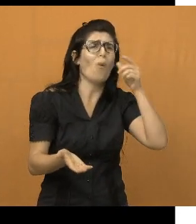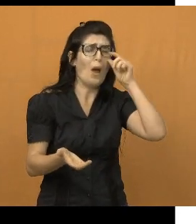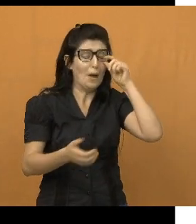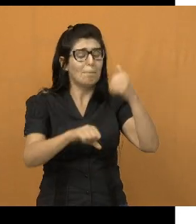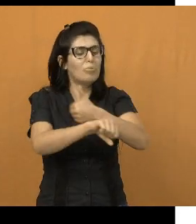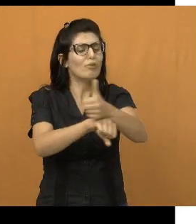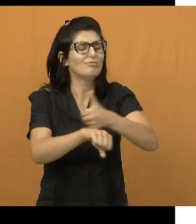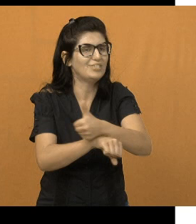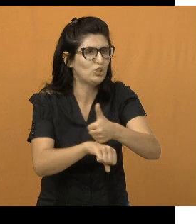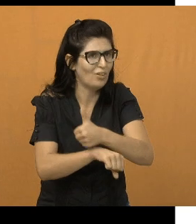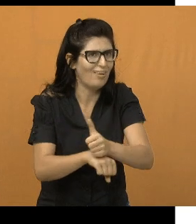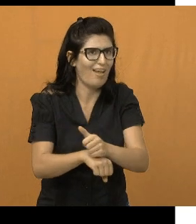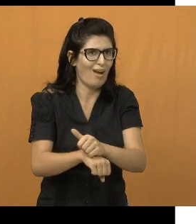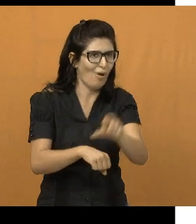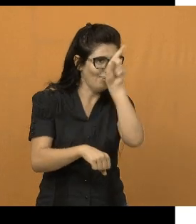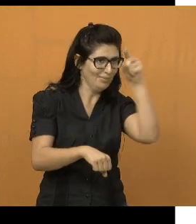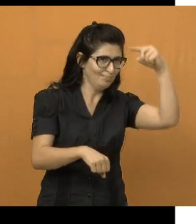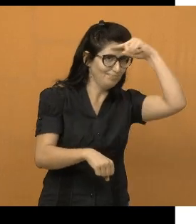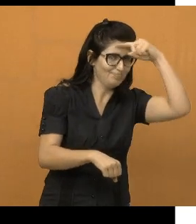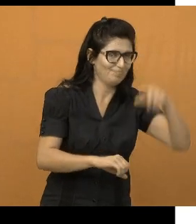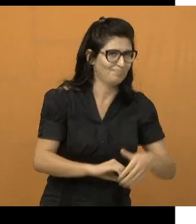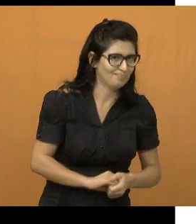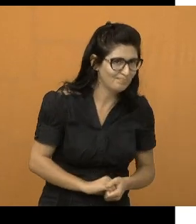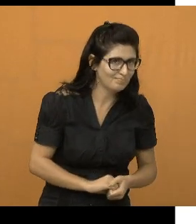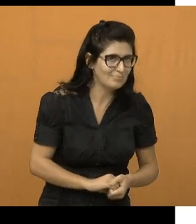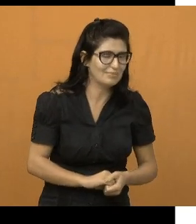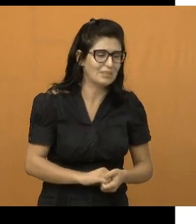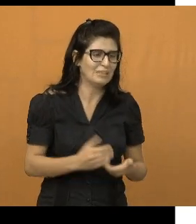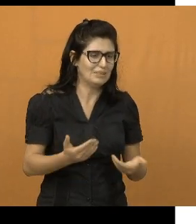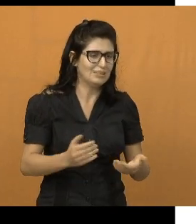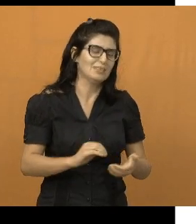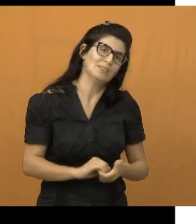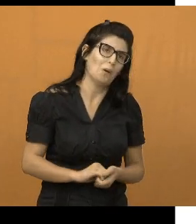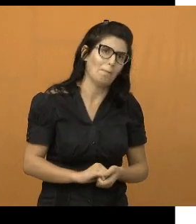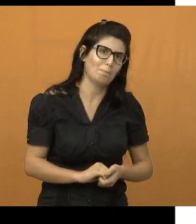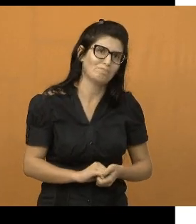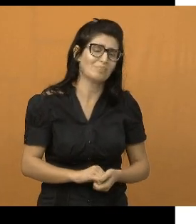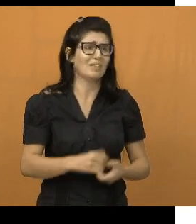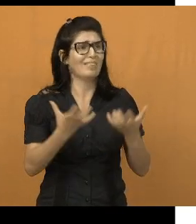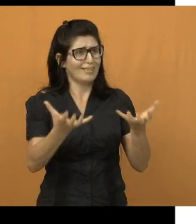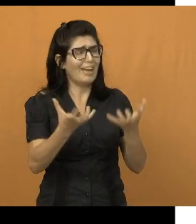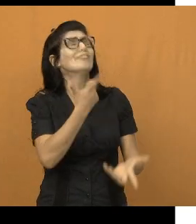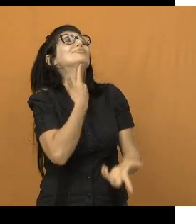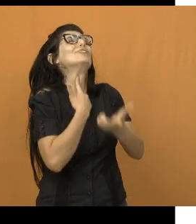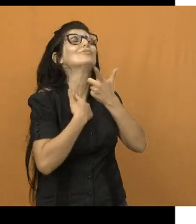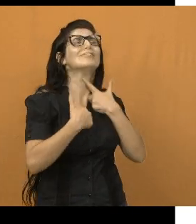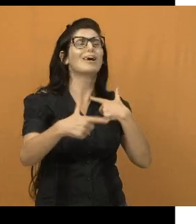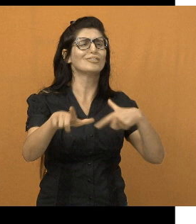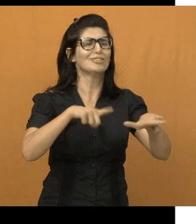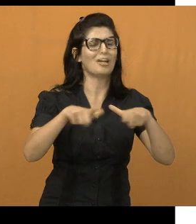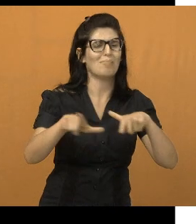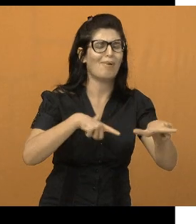profissional que tenha interesse em vir prestar o atendimento na rede pública. Então, essas são